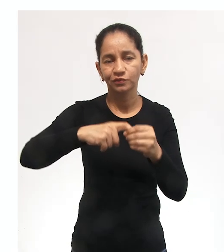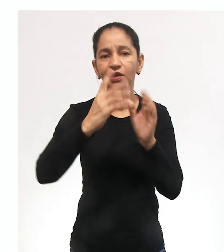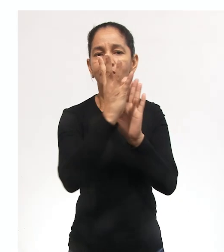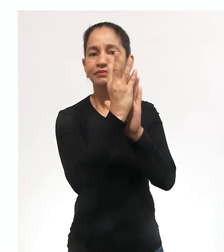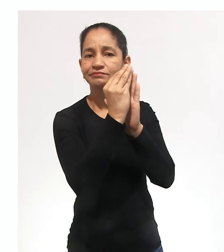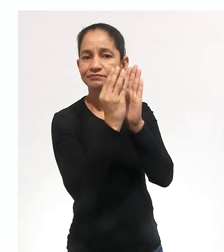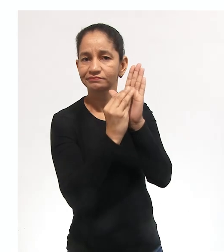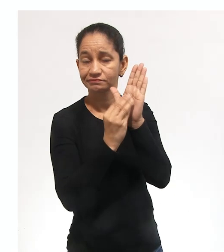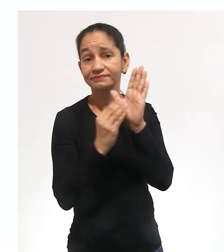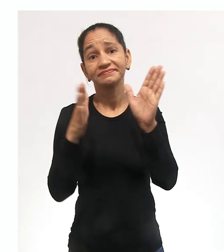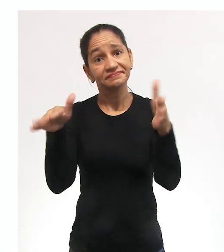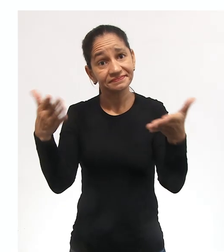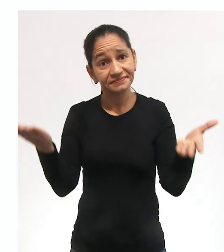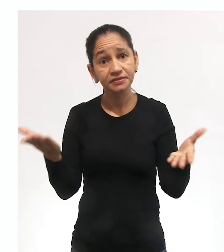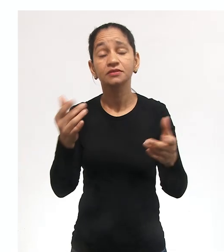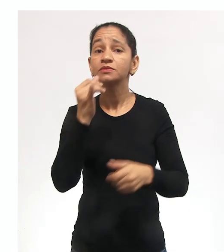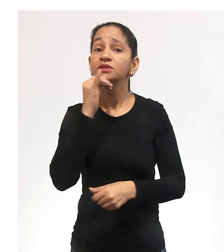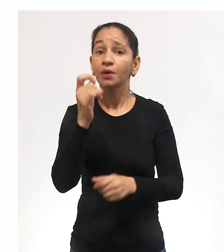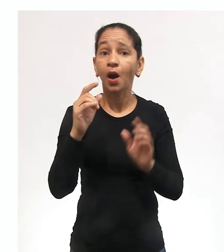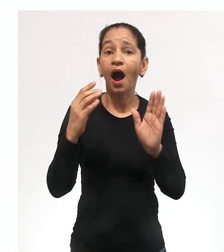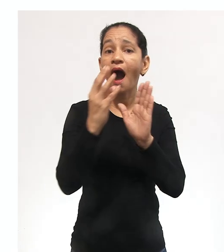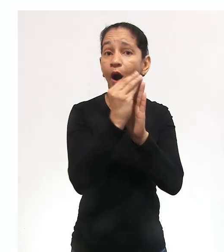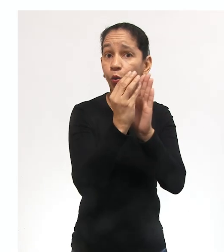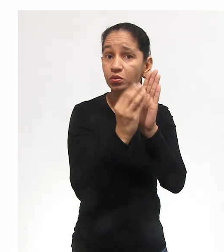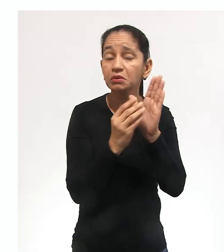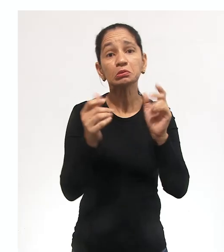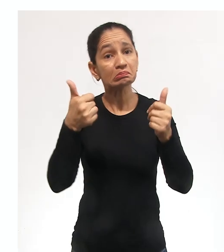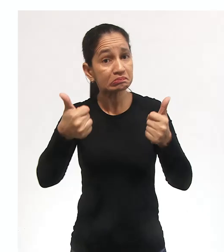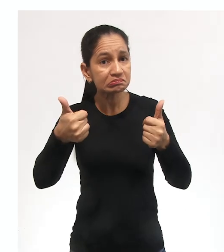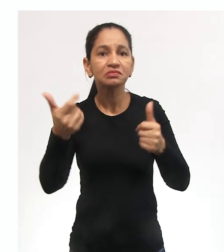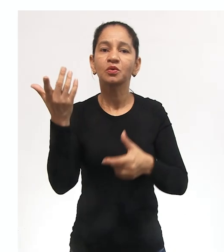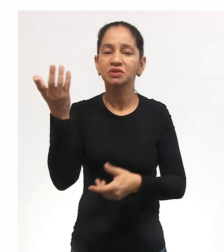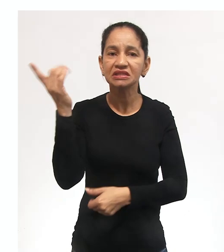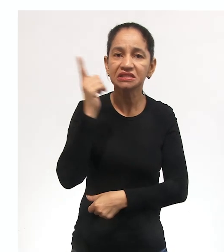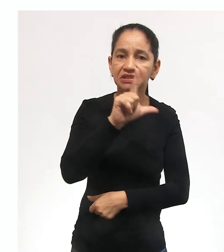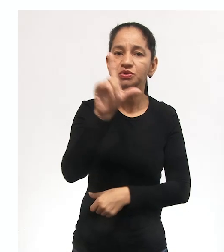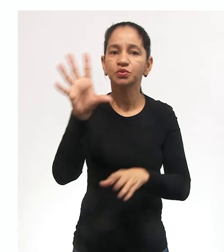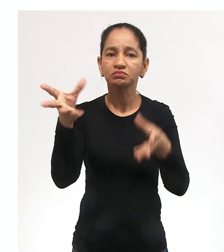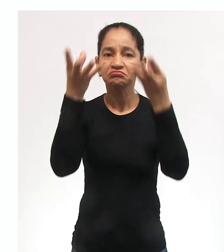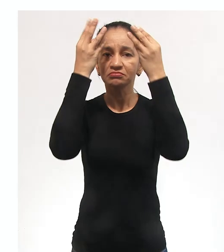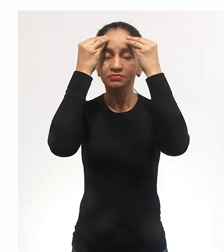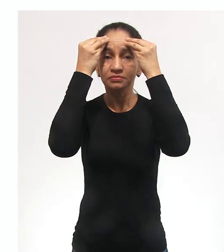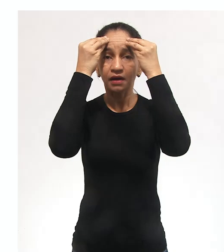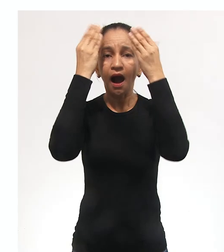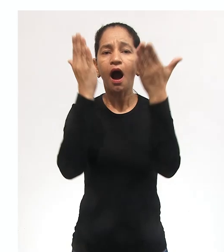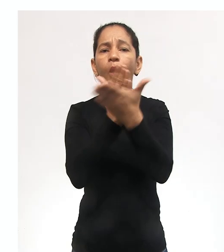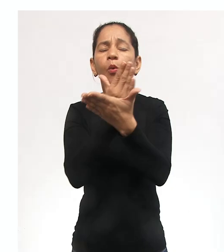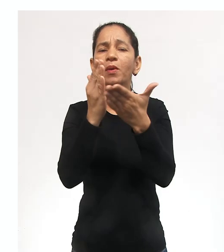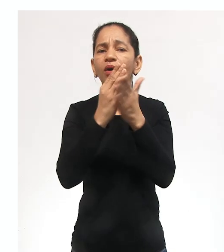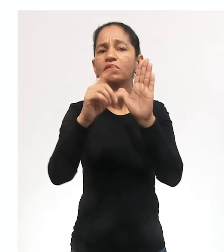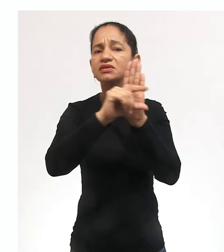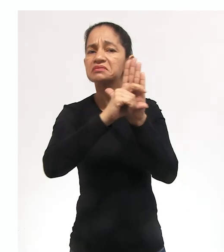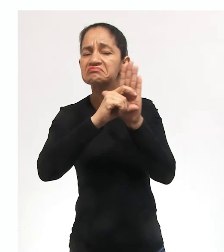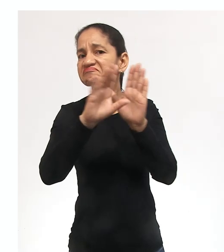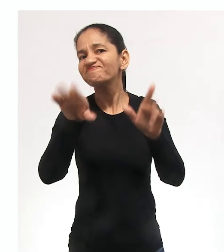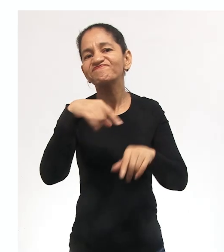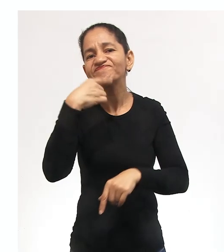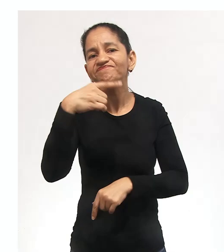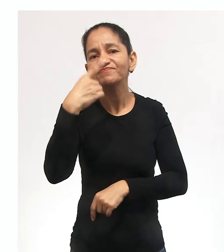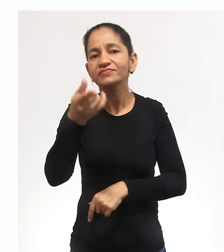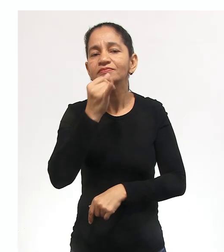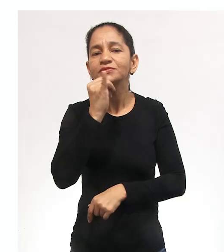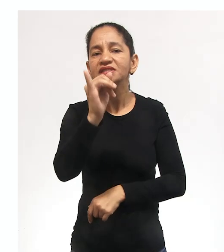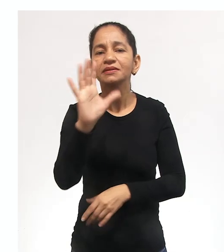contexto, entendendo o que funcionou e o que não funcionou e precisa ser adaptado